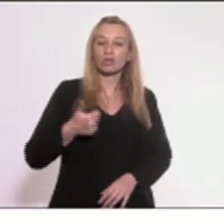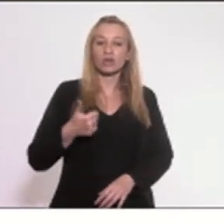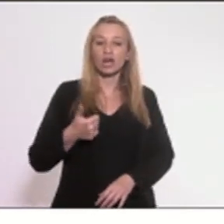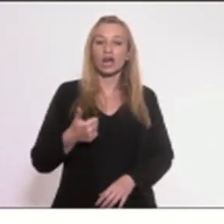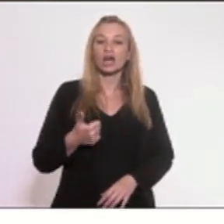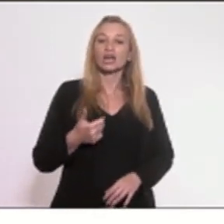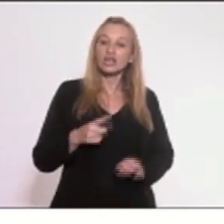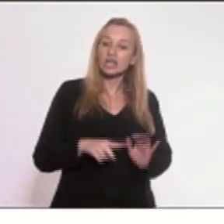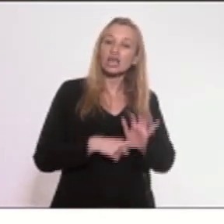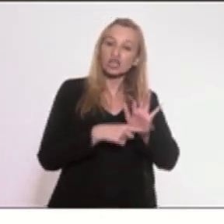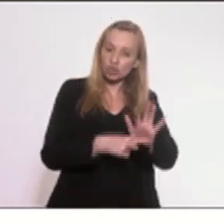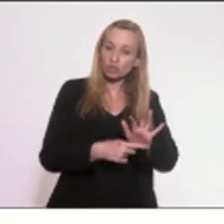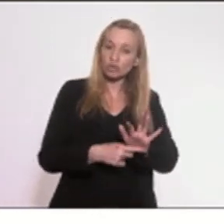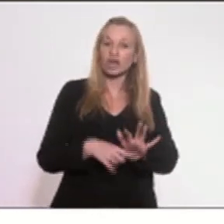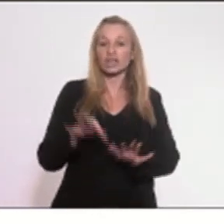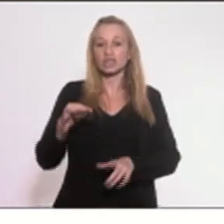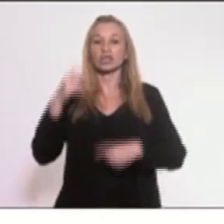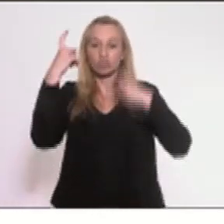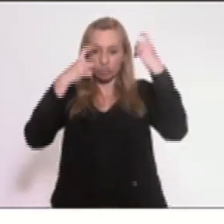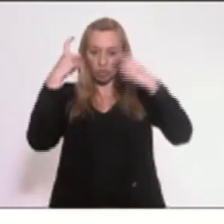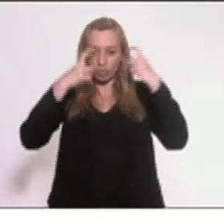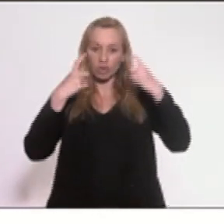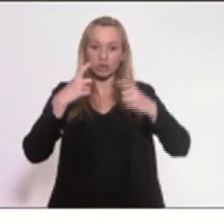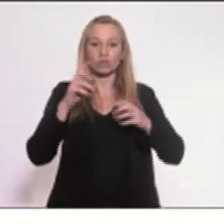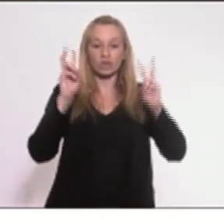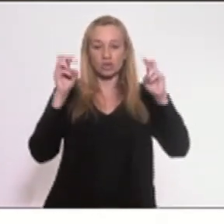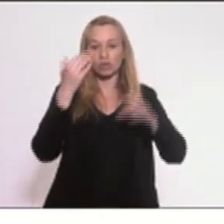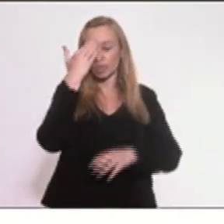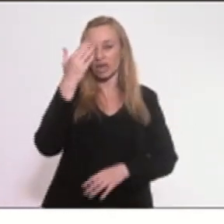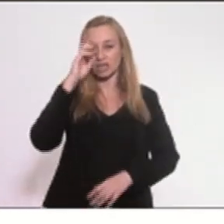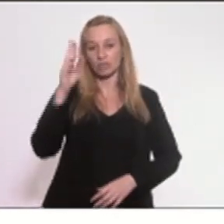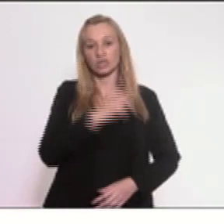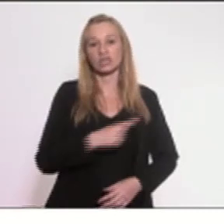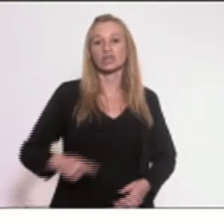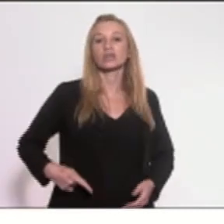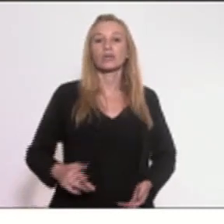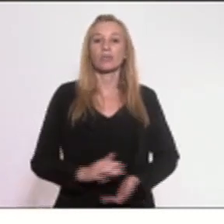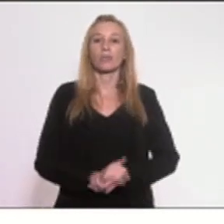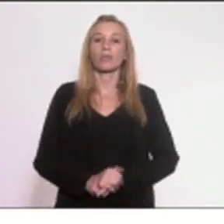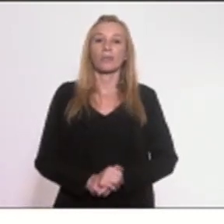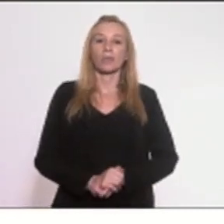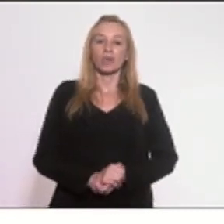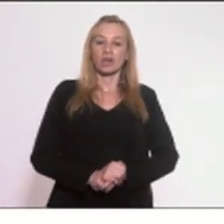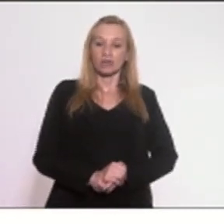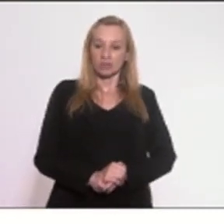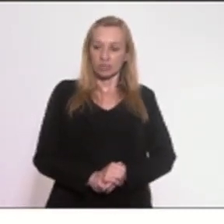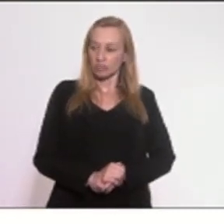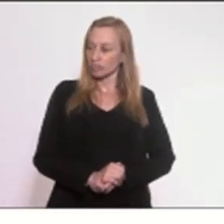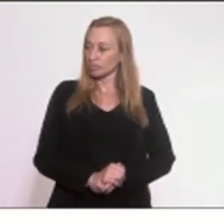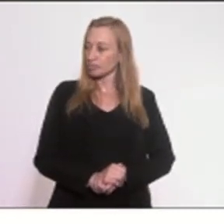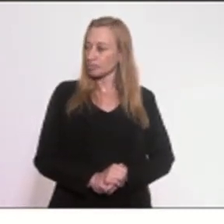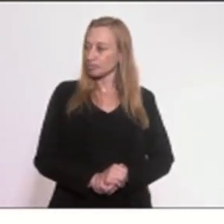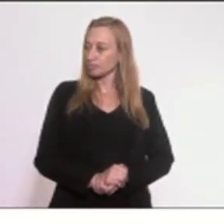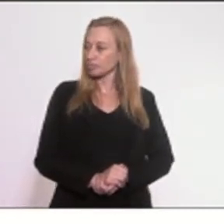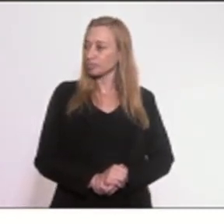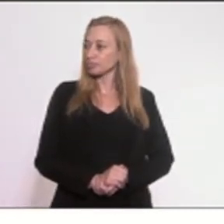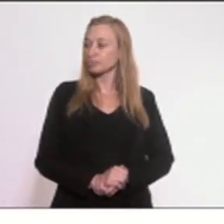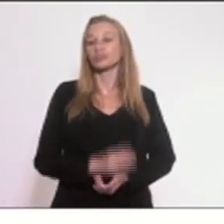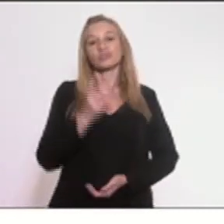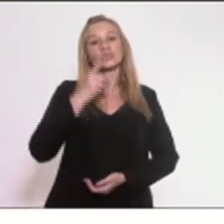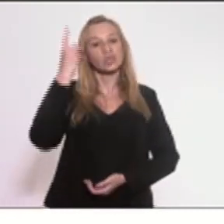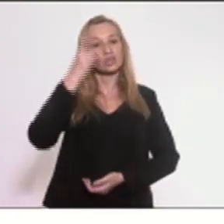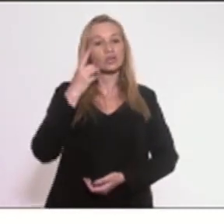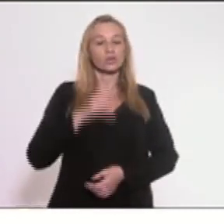seriedade esse assunto tão preocupante para o nosso Estado. Obrigado, presidente. Próximo orador inscrito é o nobre deputado